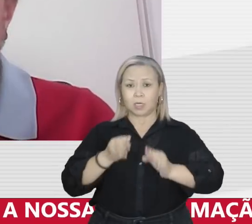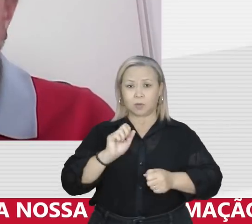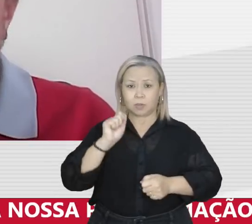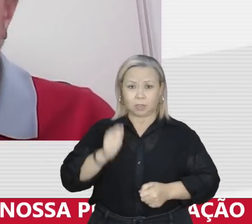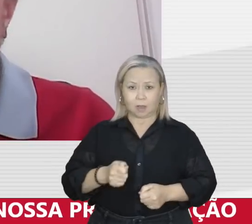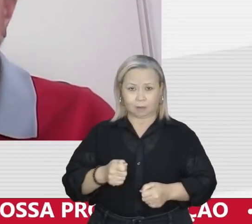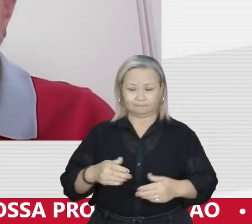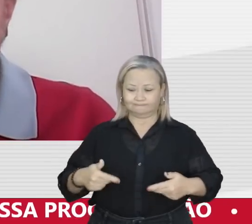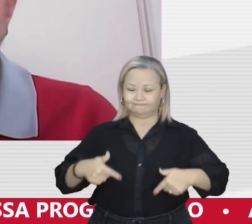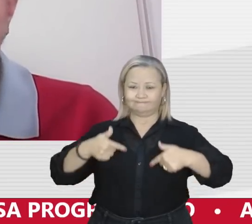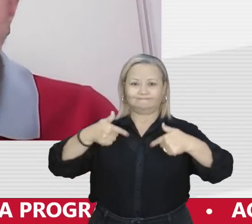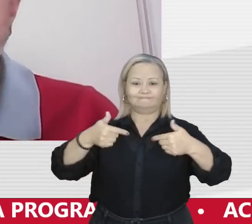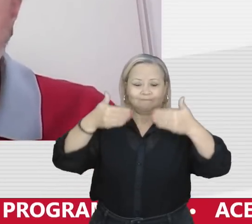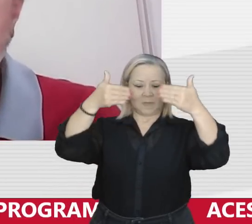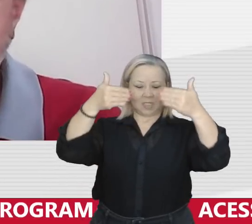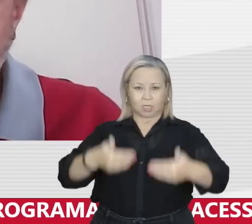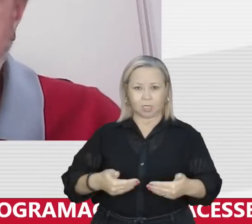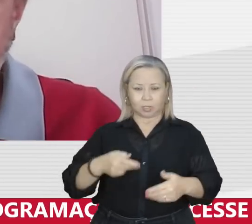lei, que